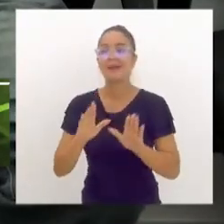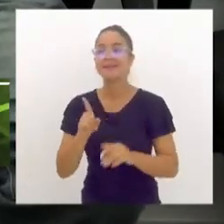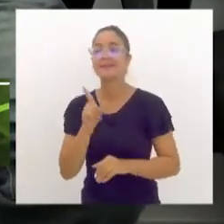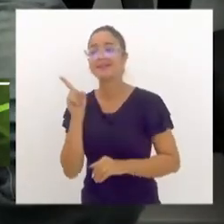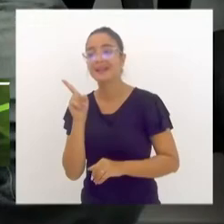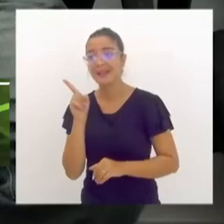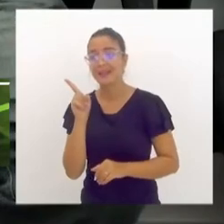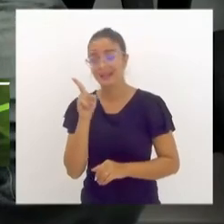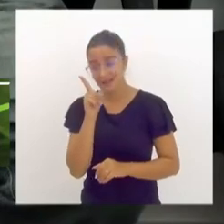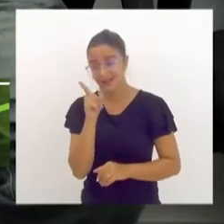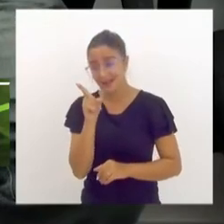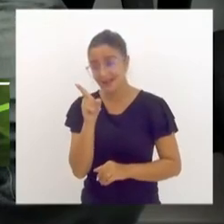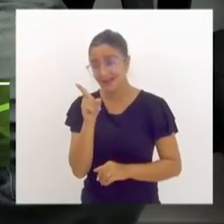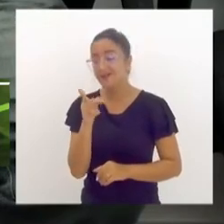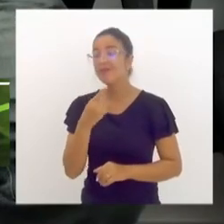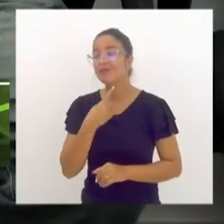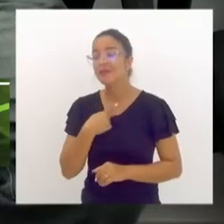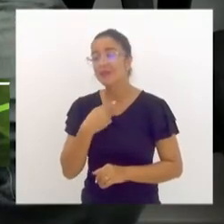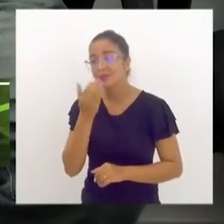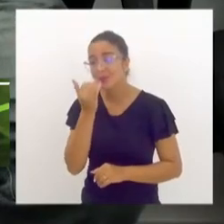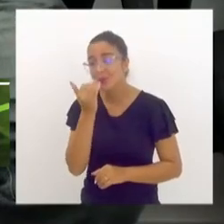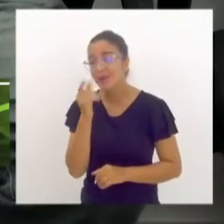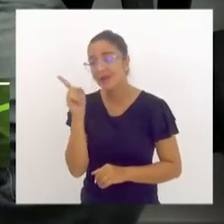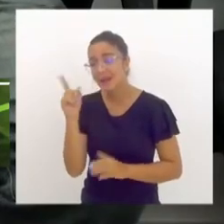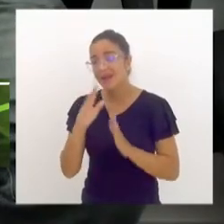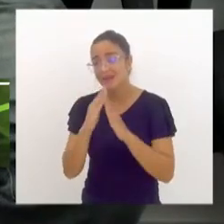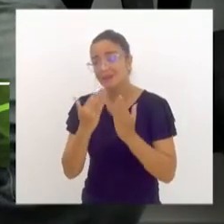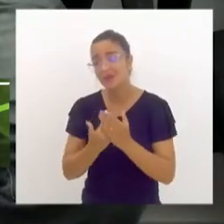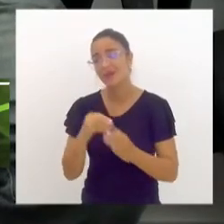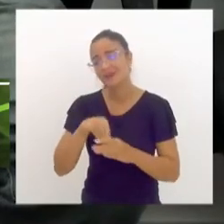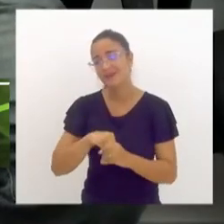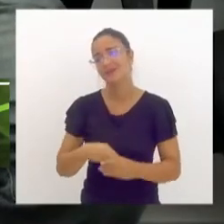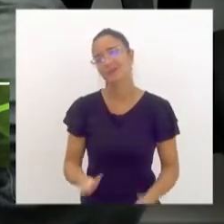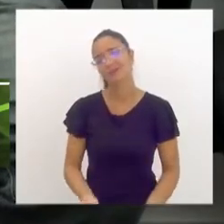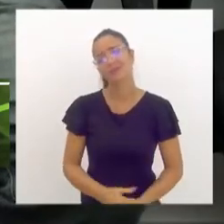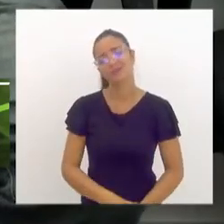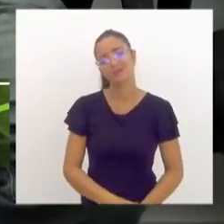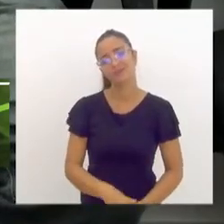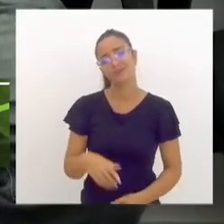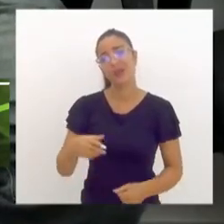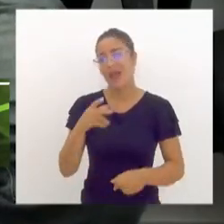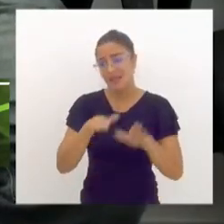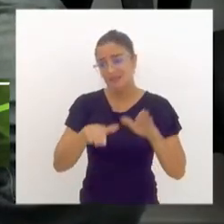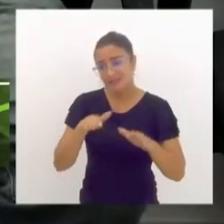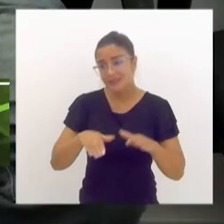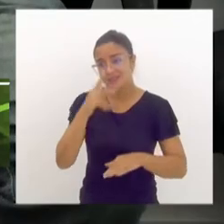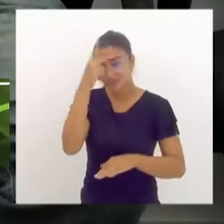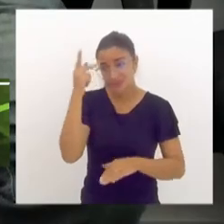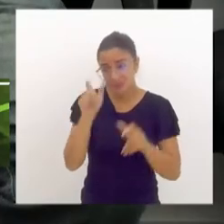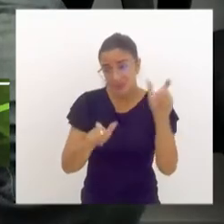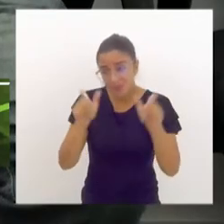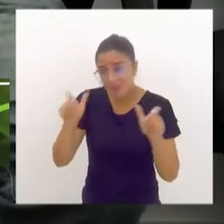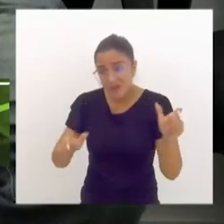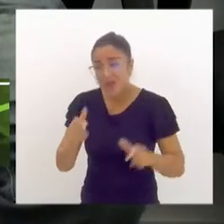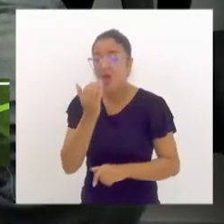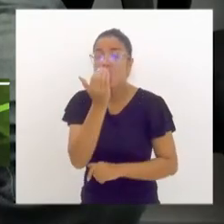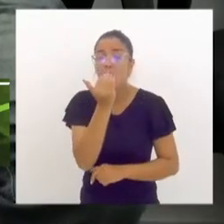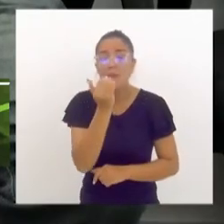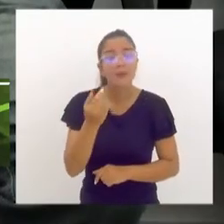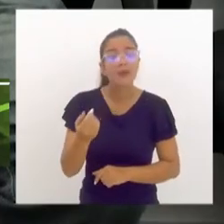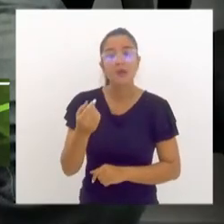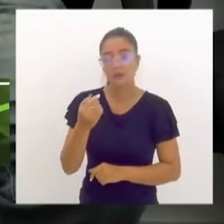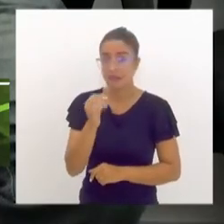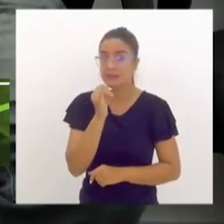tenha talvez a sua única alimentação do dia. Com isso, ele necessita de uma alimentação,